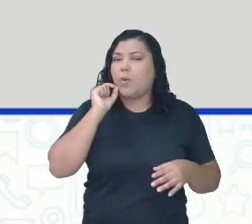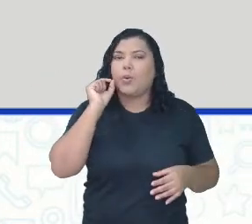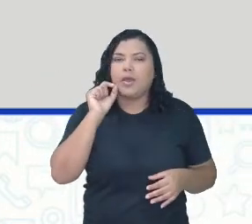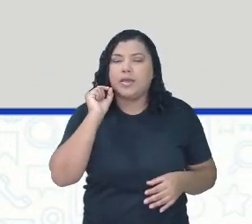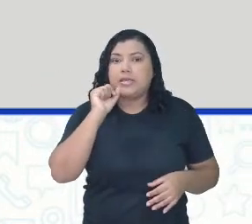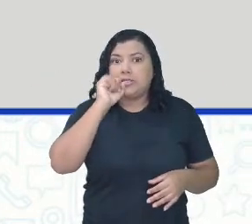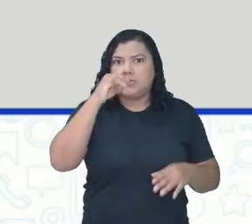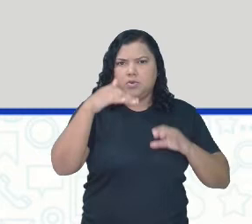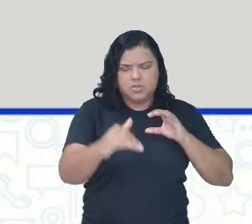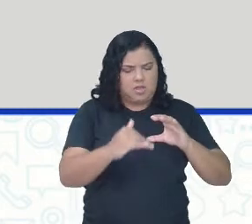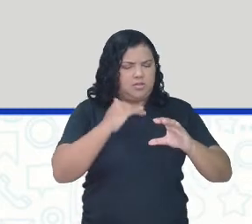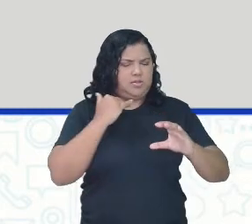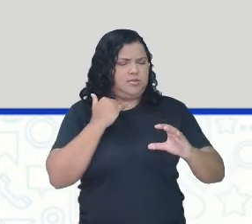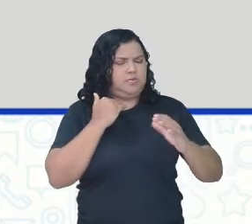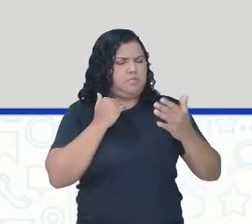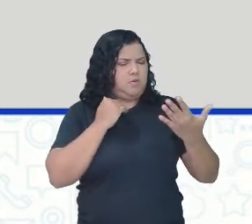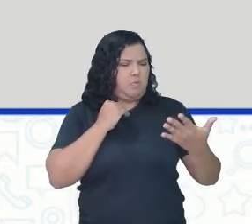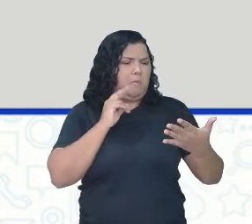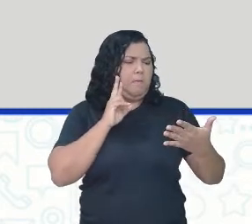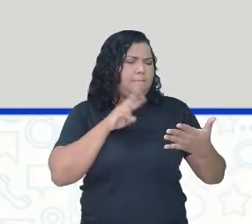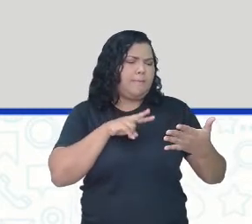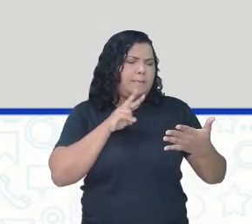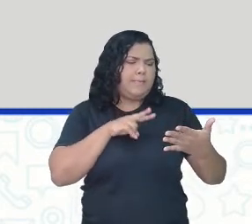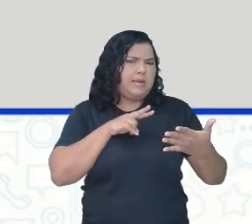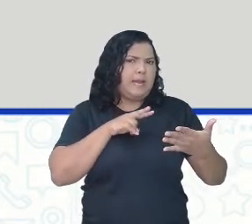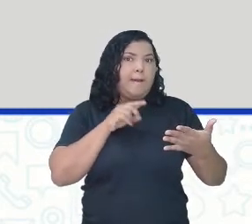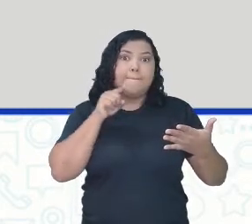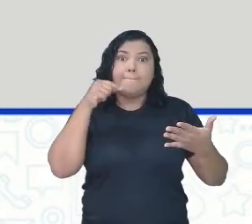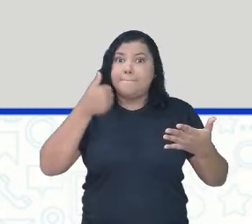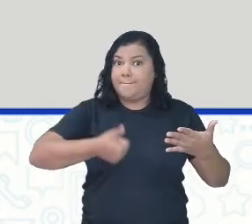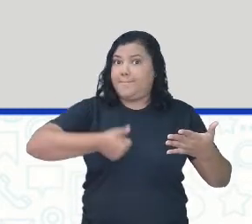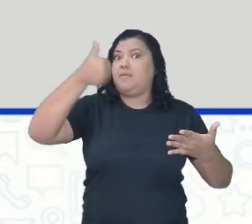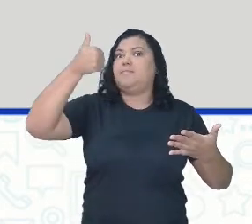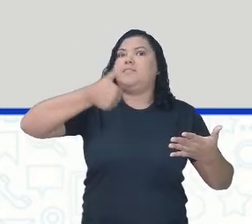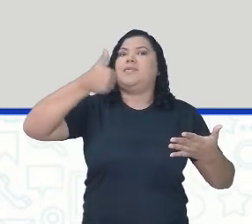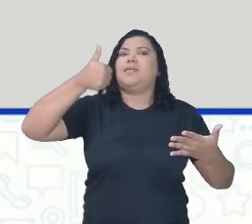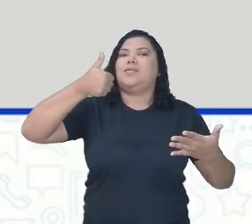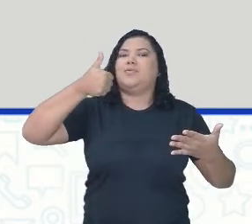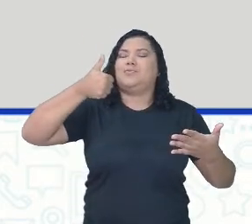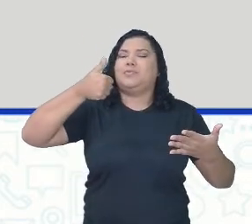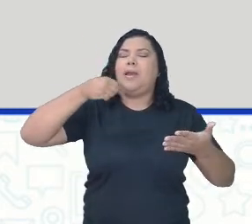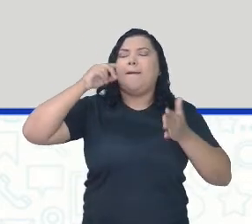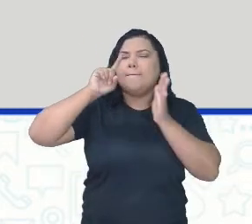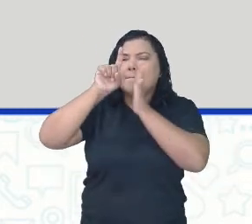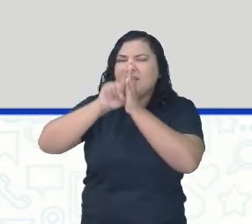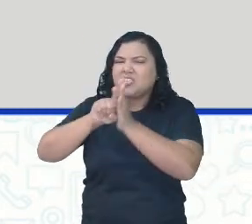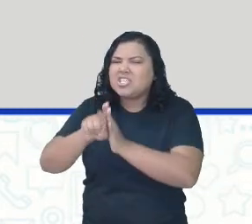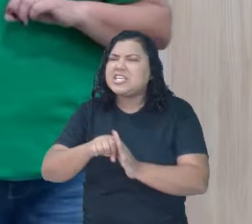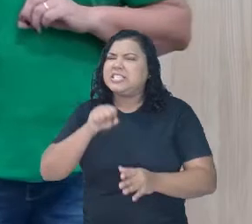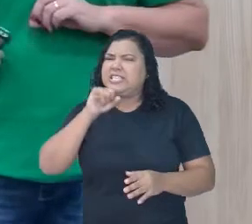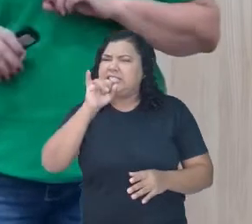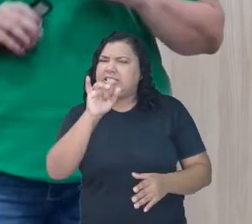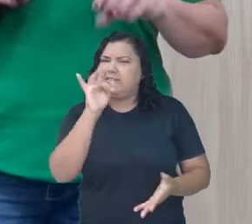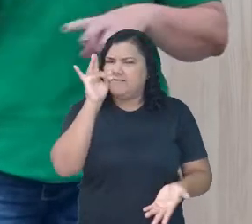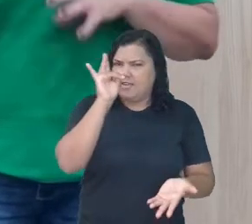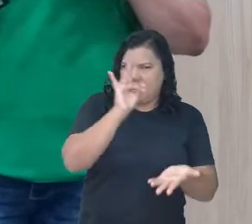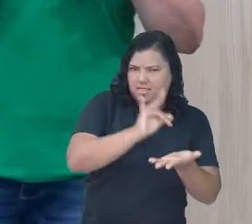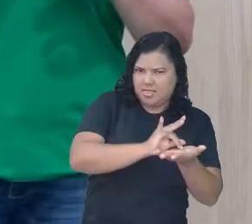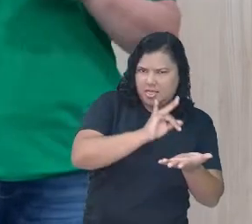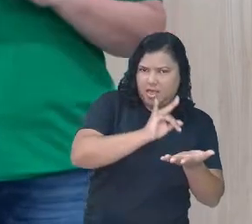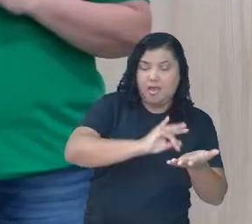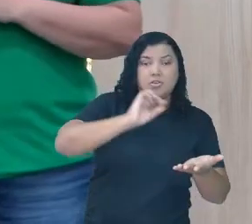notícias sem antes checar a veracidade delas. Então, muitas vezes, recebemos